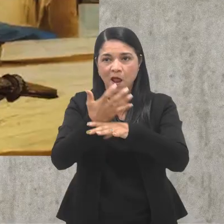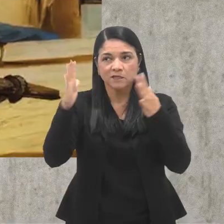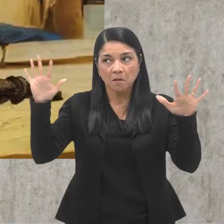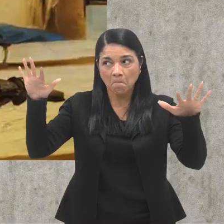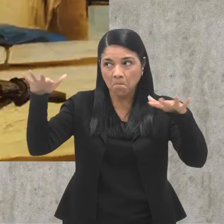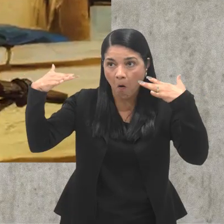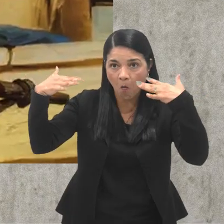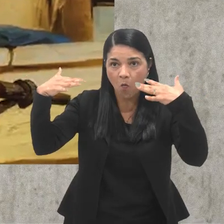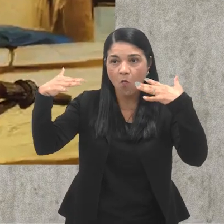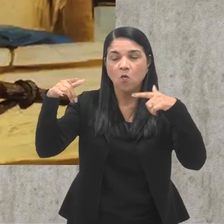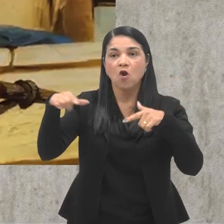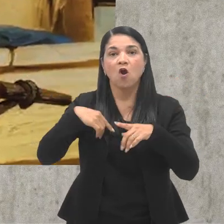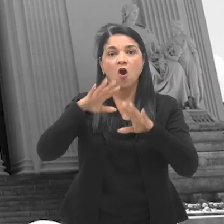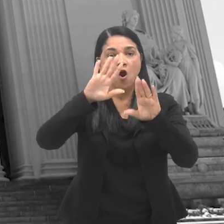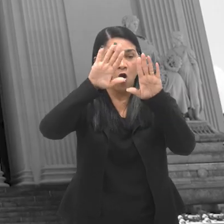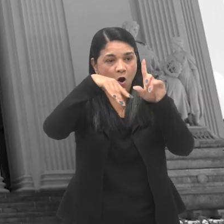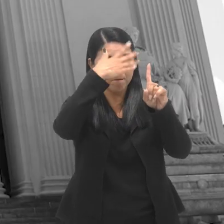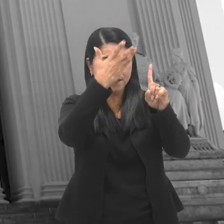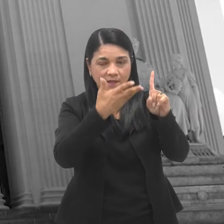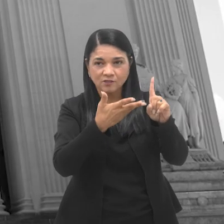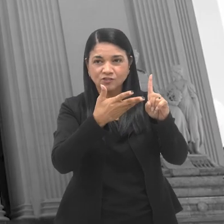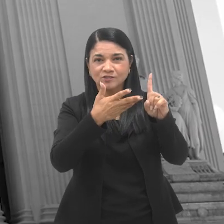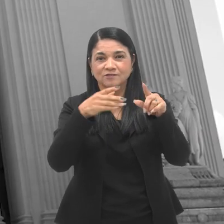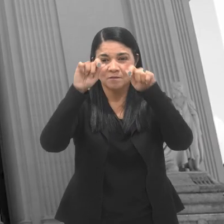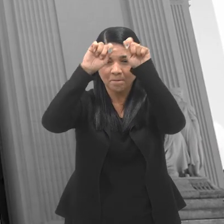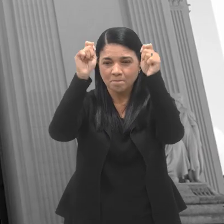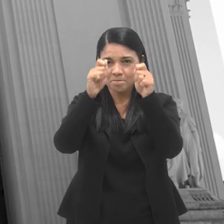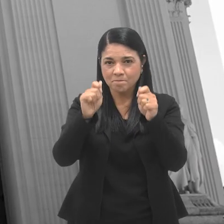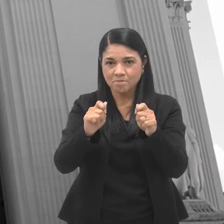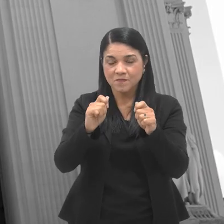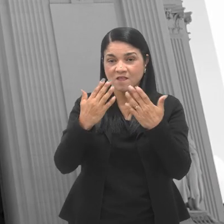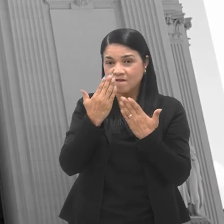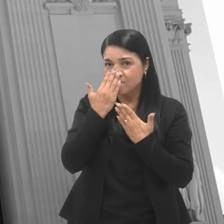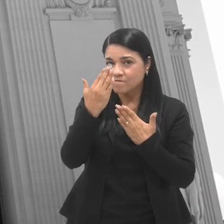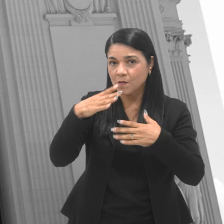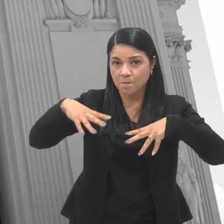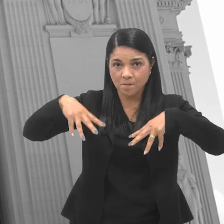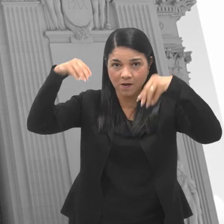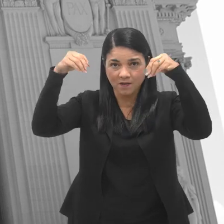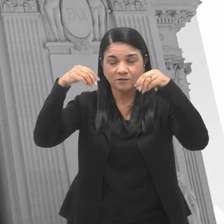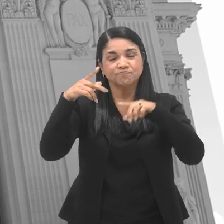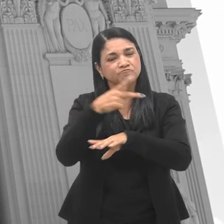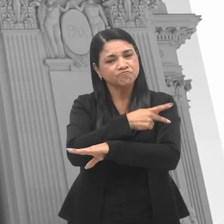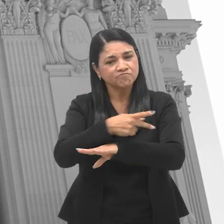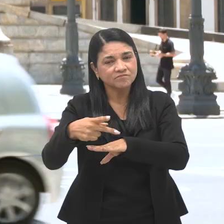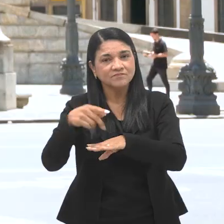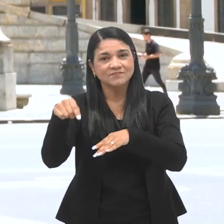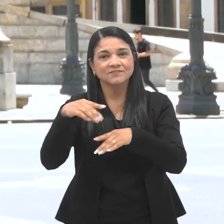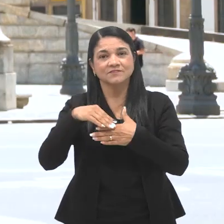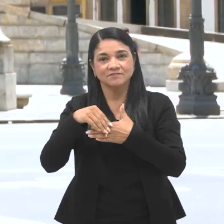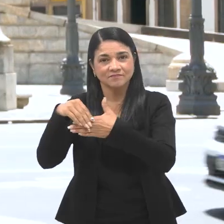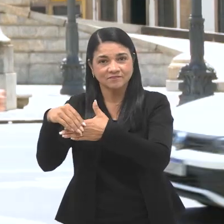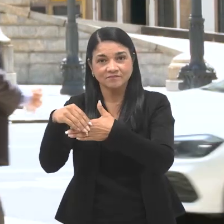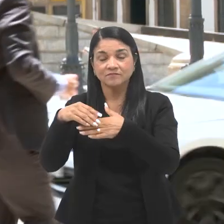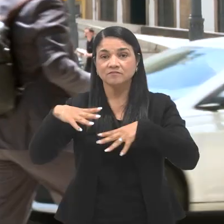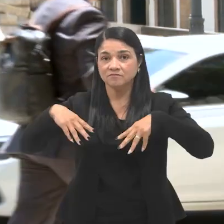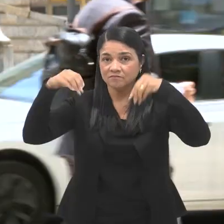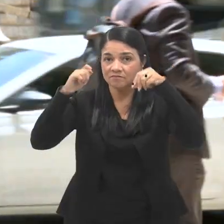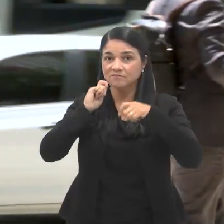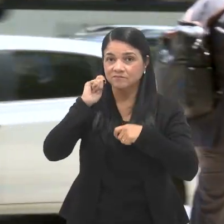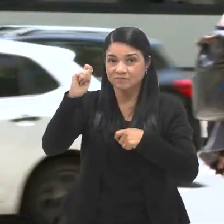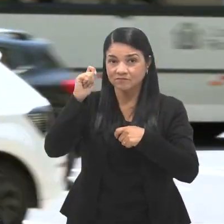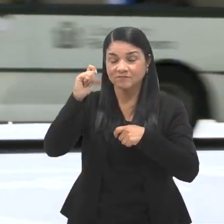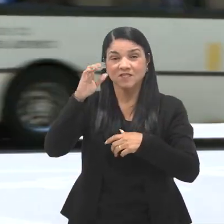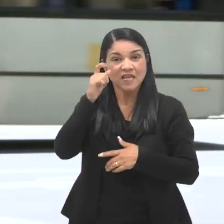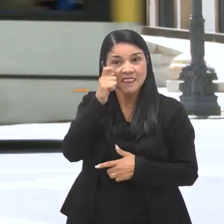Por conta dessa prisão, foi homenageado com uma estátua em frente ao palácio. Faço parte da visita guiada do Palácio